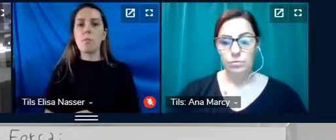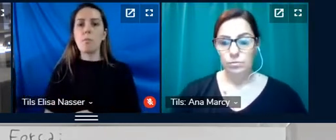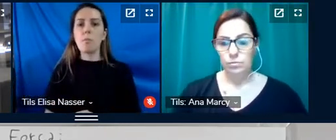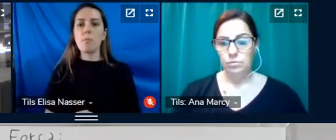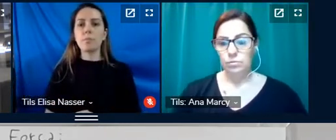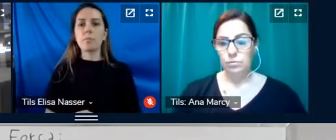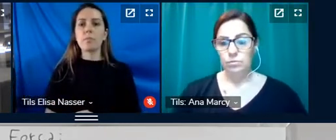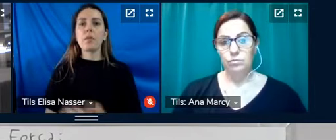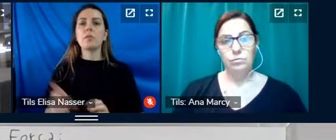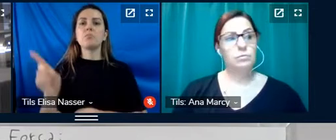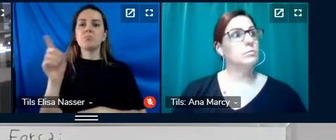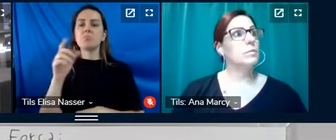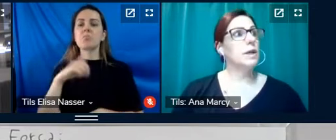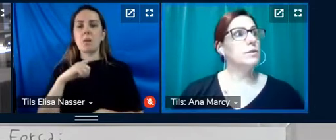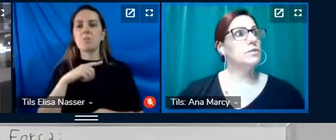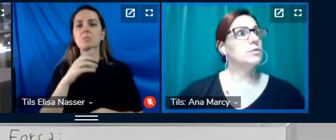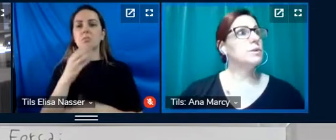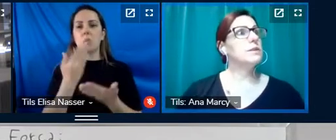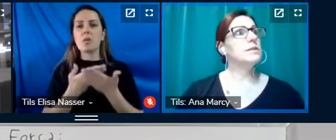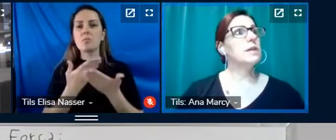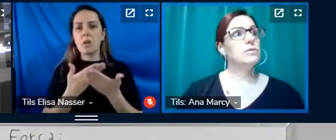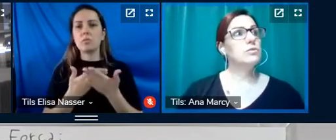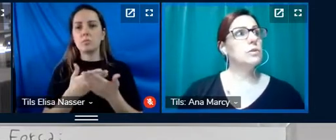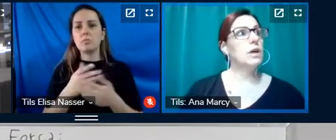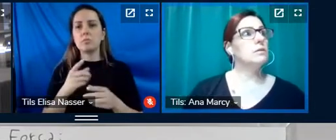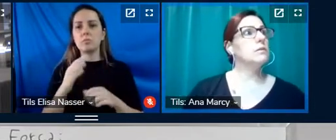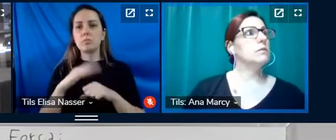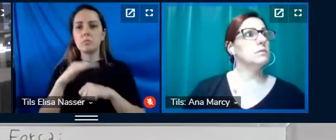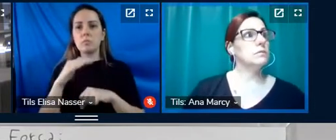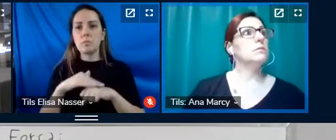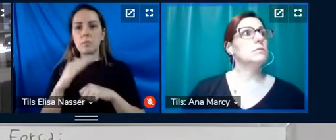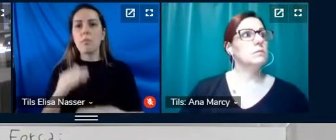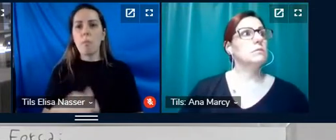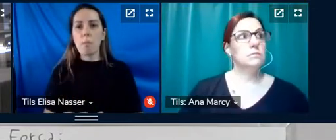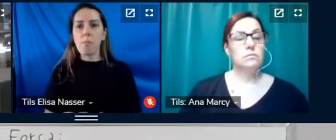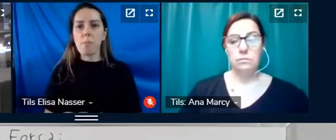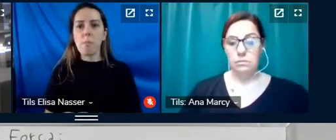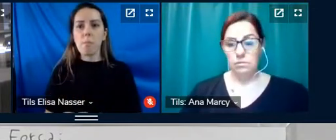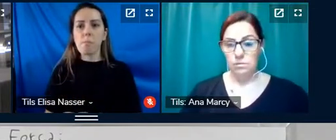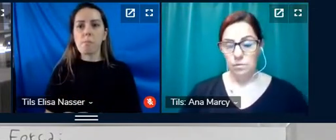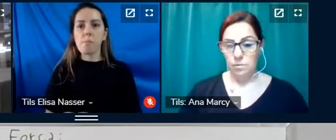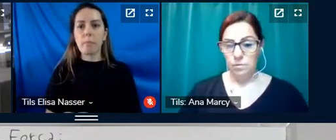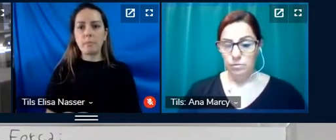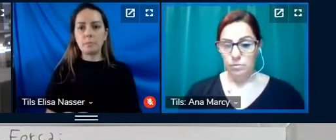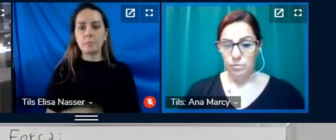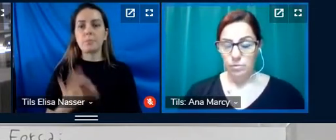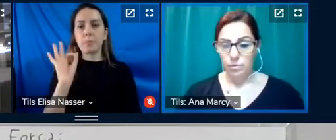Por mais uns dias aí ainda. Nós vamos precisar estudar. Certo.